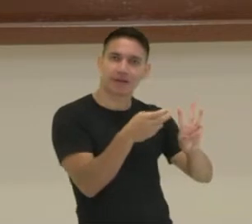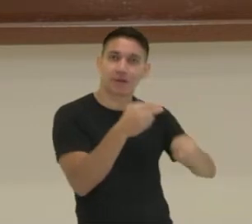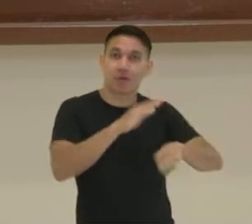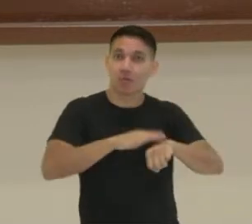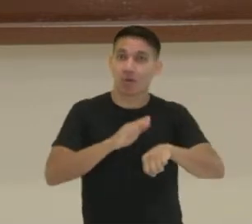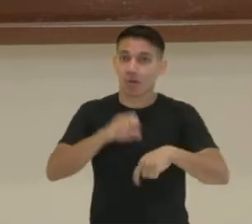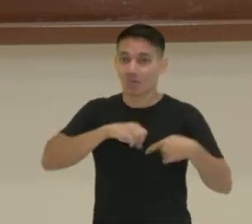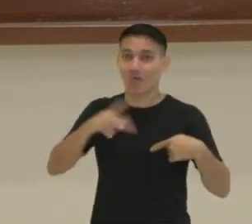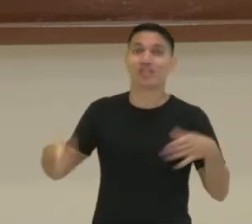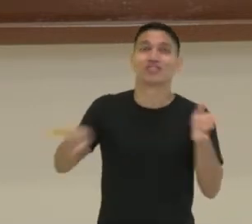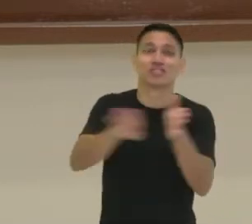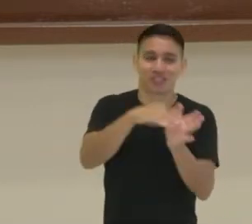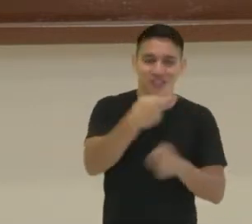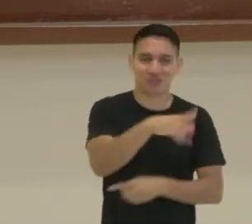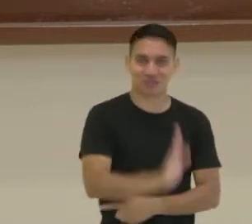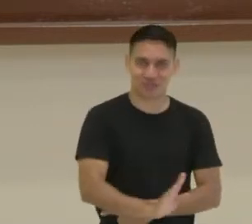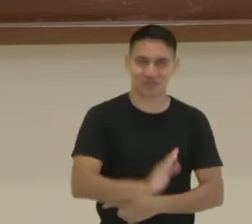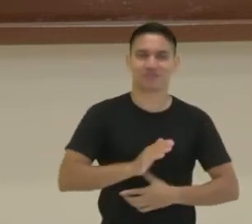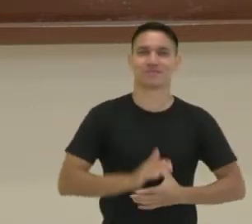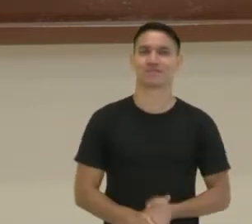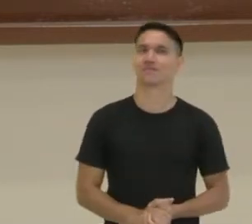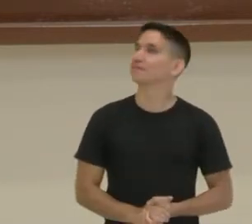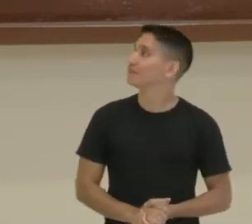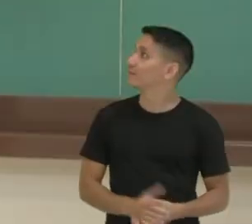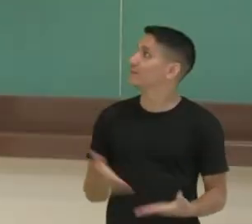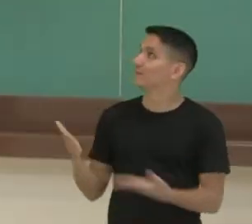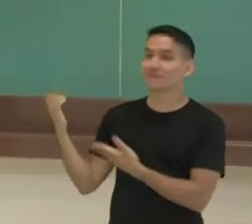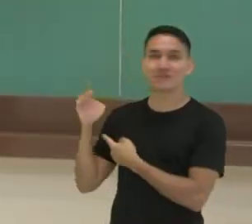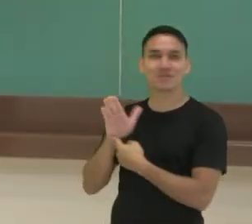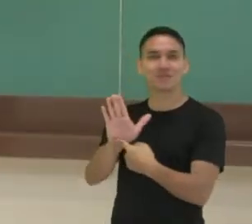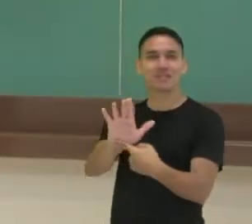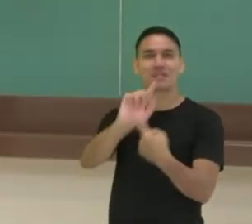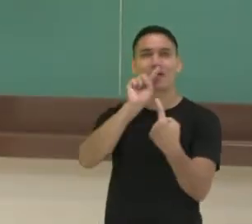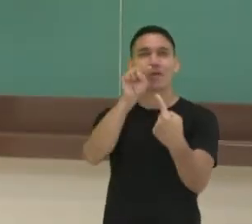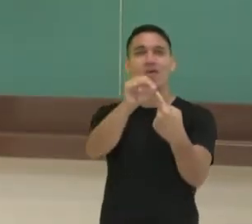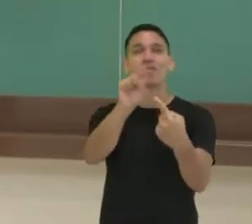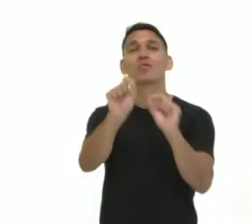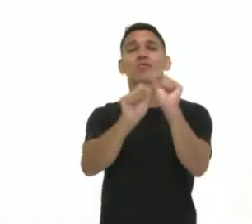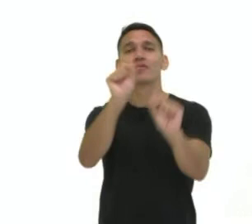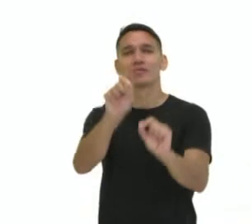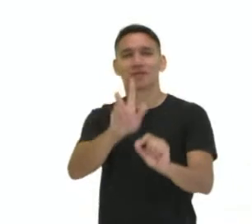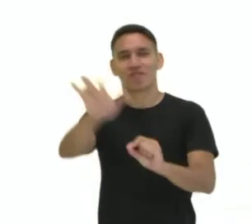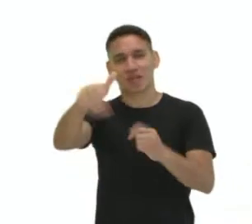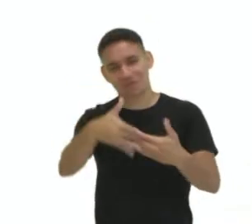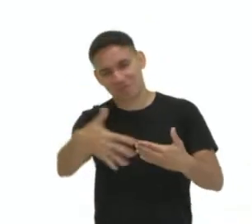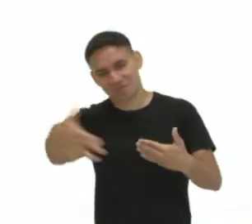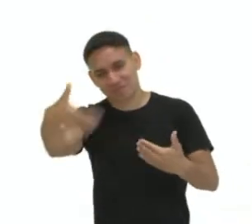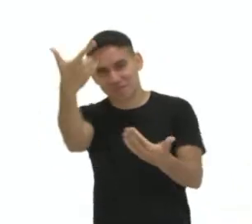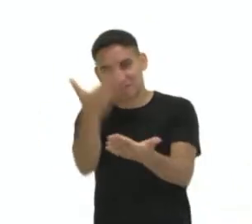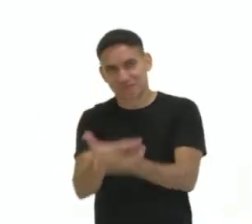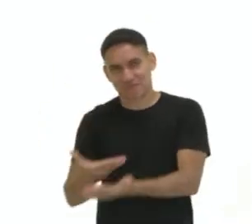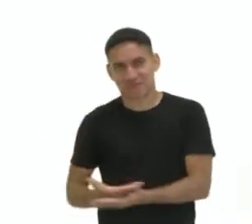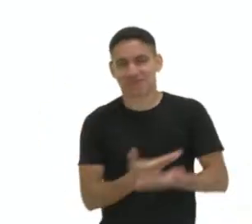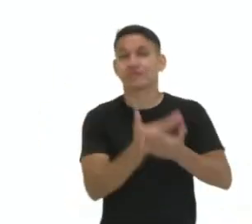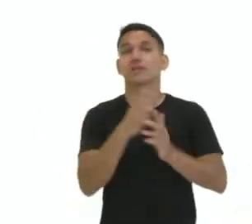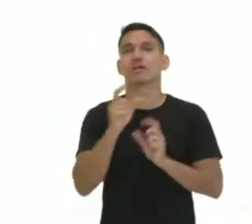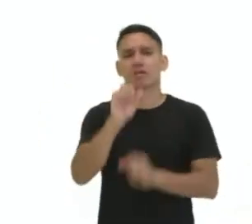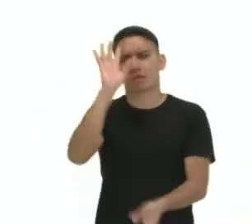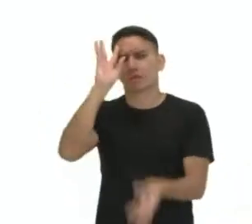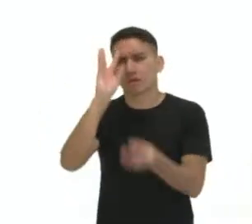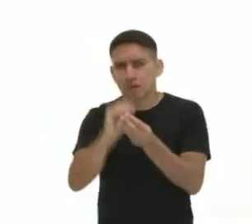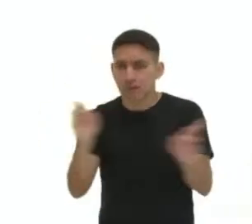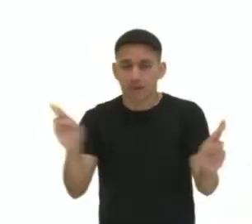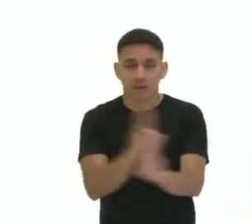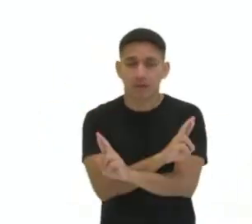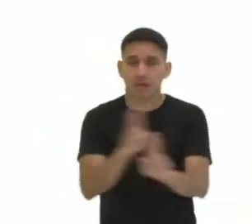portugueses chegaram aqui nas terras brasileiras. Então vamos ver o objetivo da nossa aula? Compreender as relações